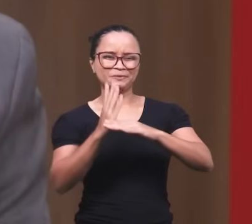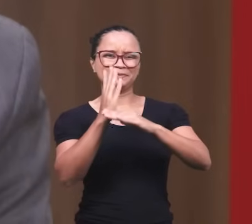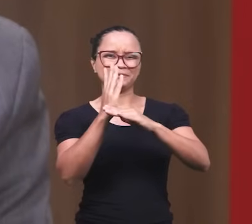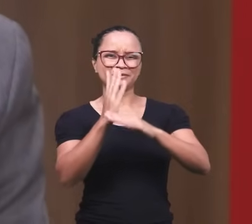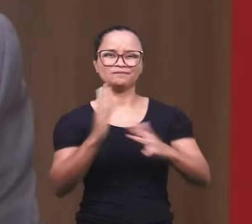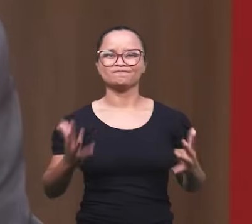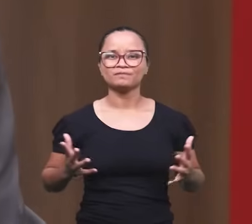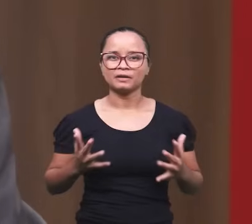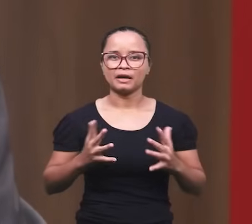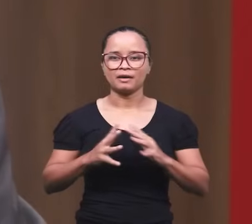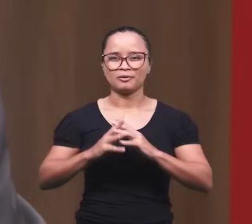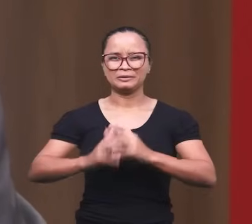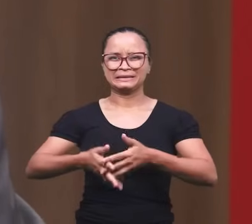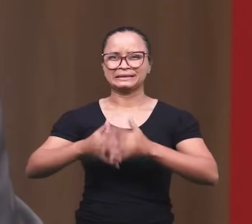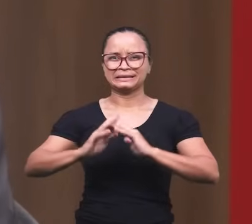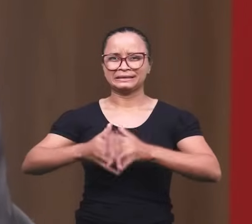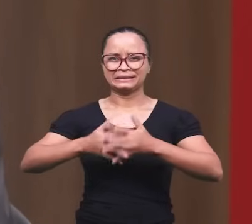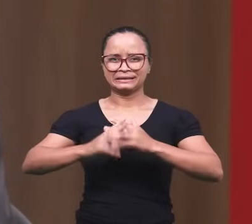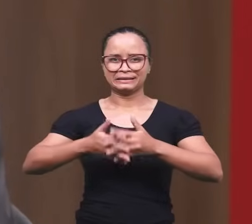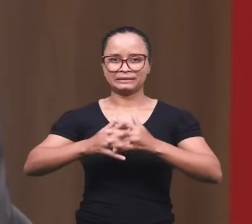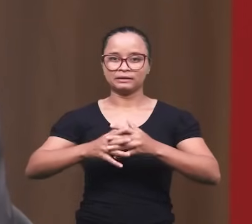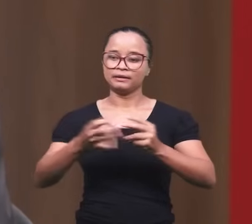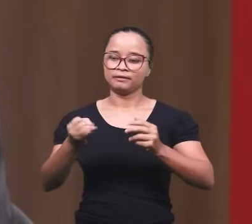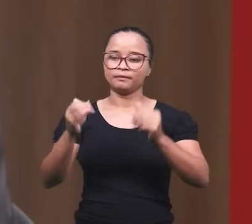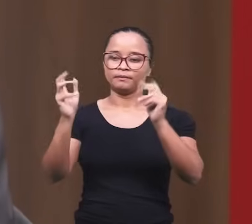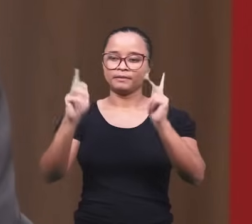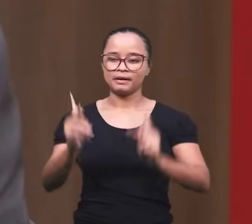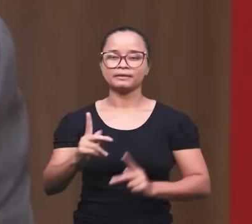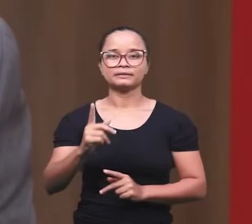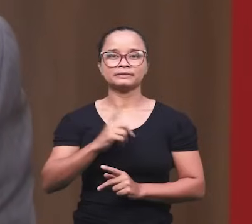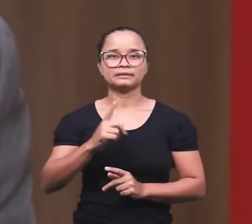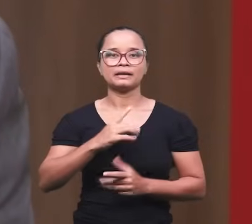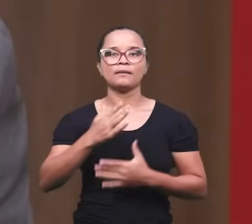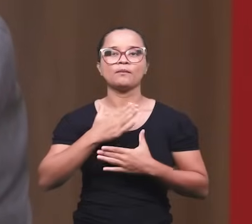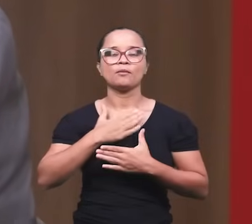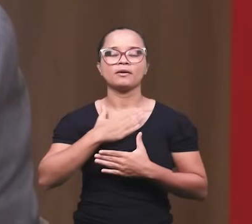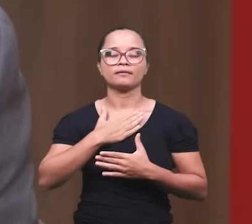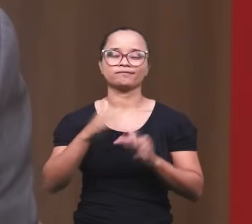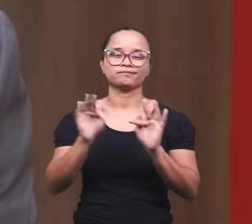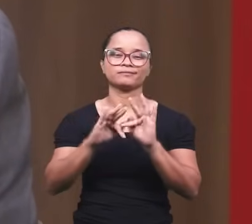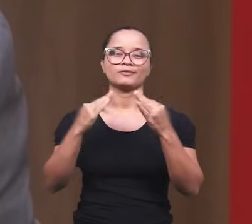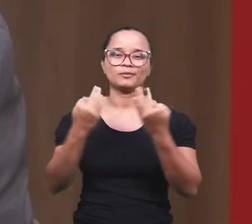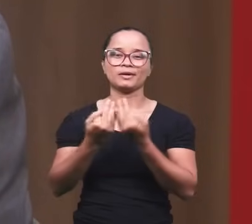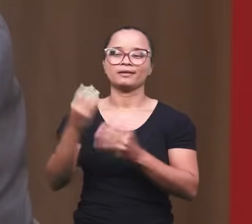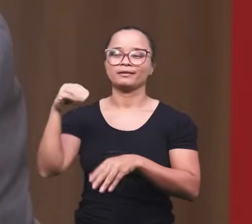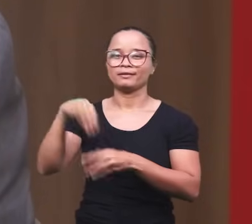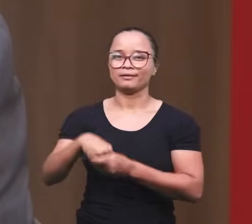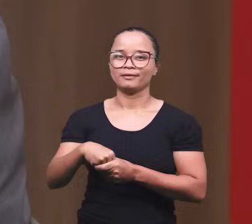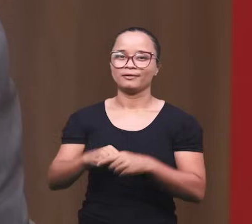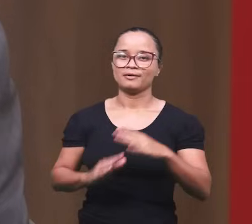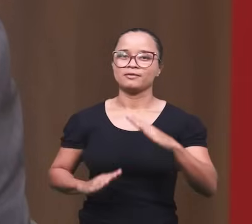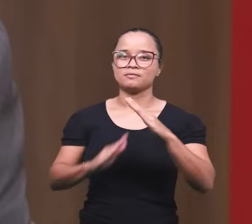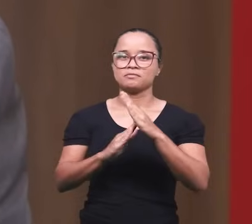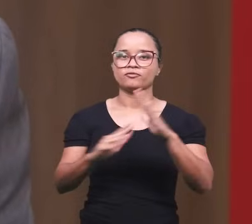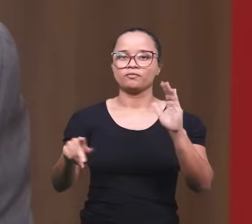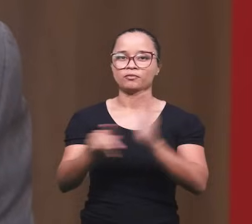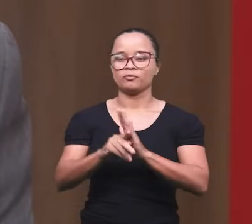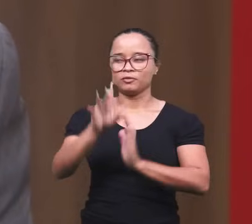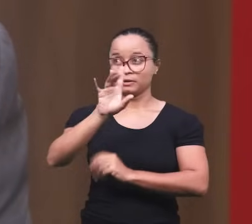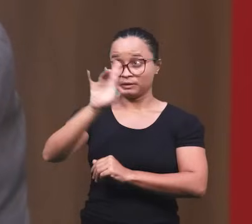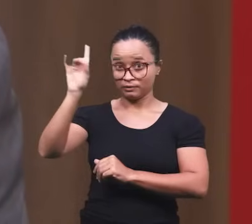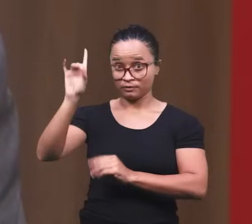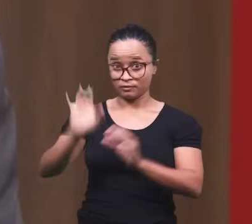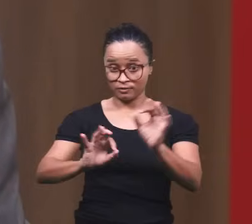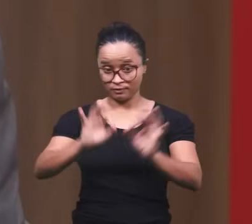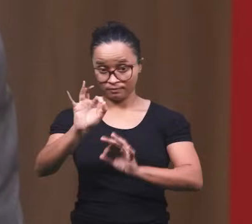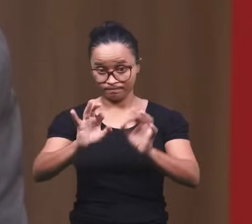se eu se eu vou invadir e eu crio conflito se a paz é porque a minha família está dentro dos limites